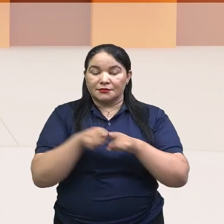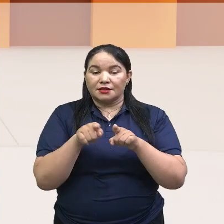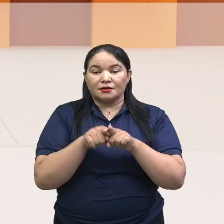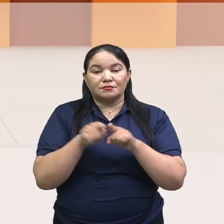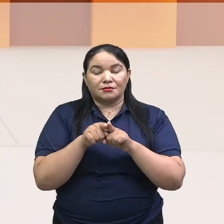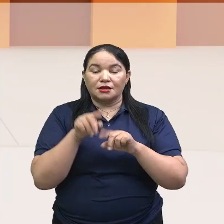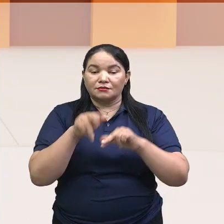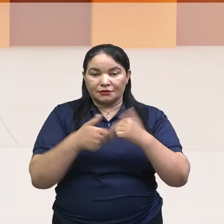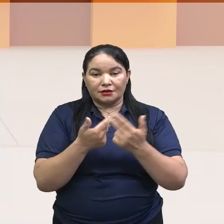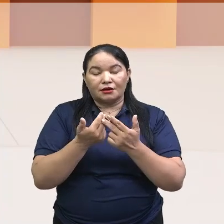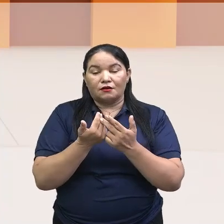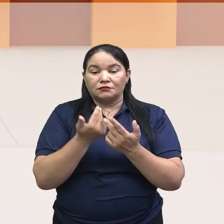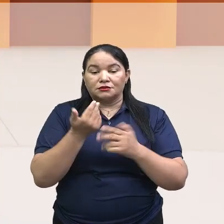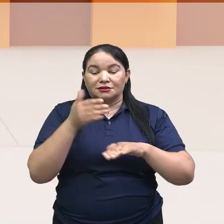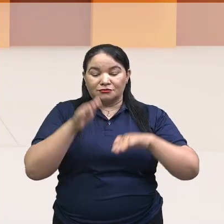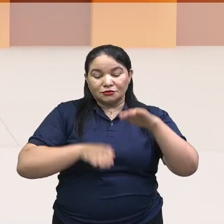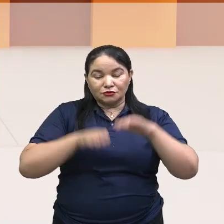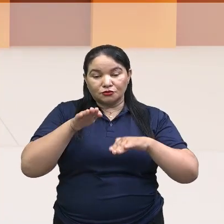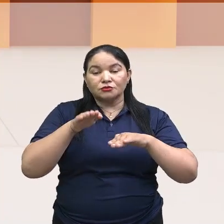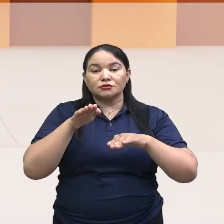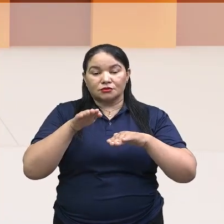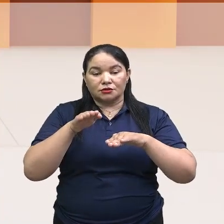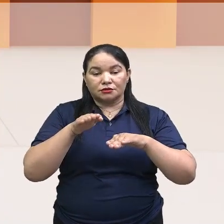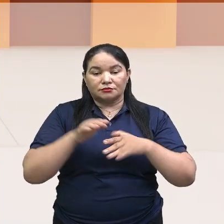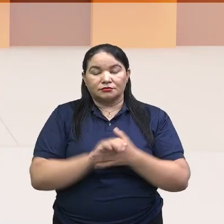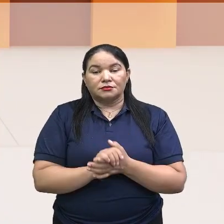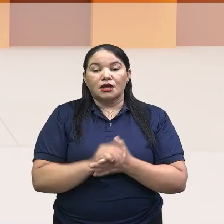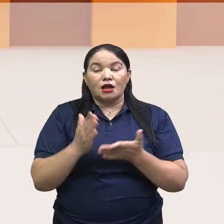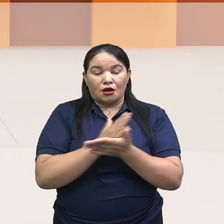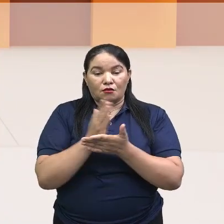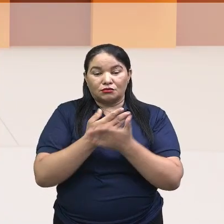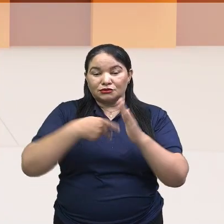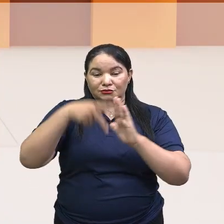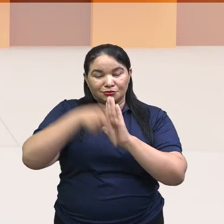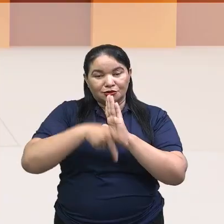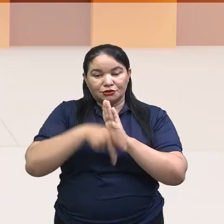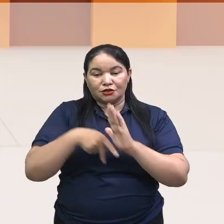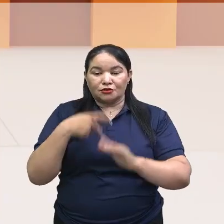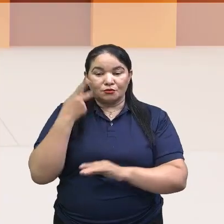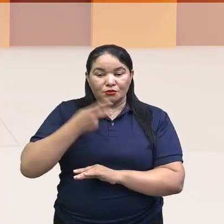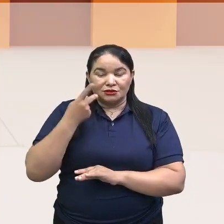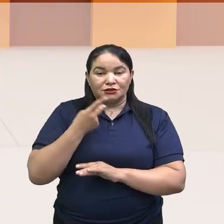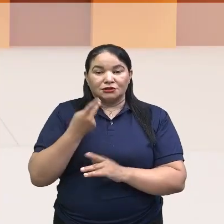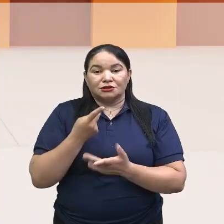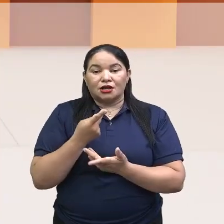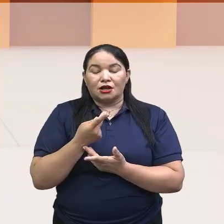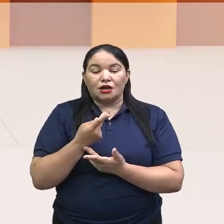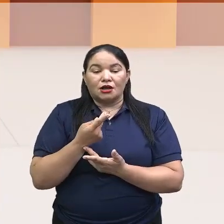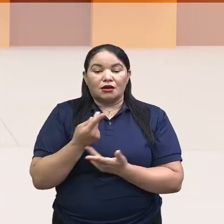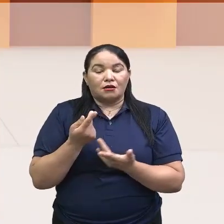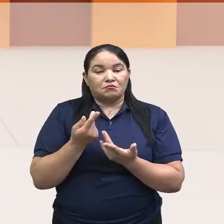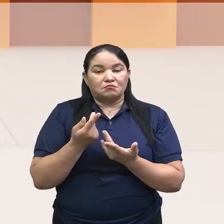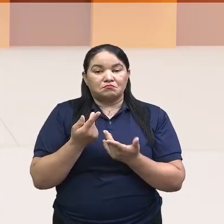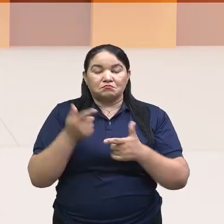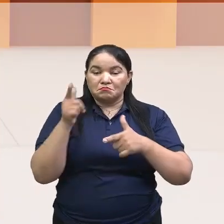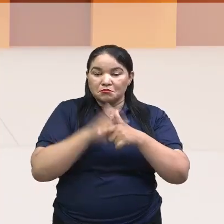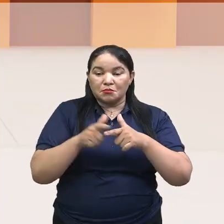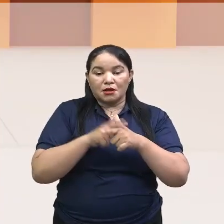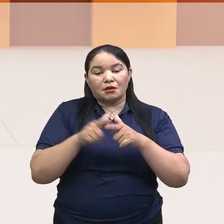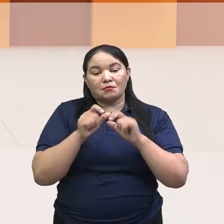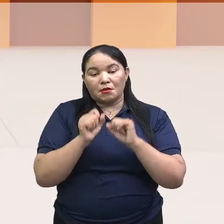social. Políticas mal concebidas podem exacerbar